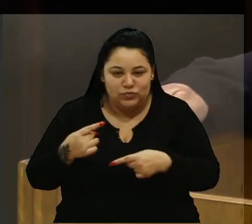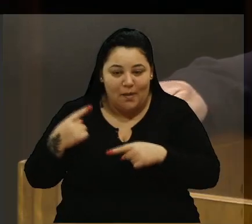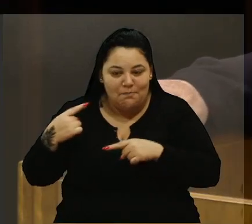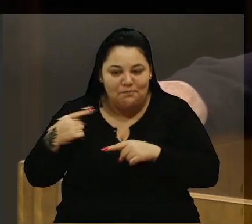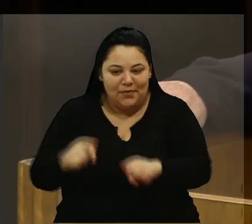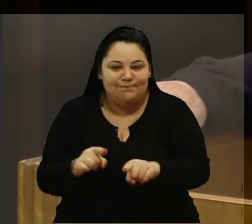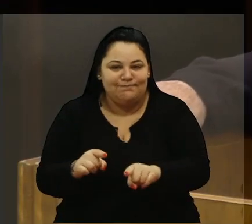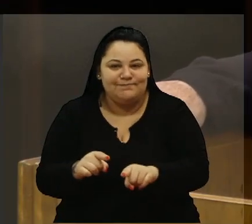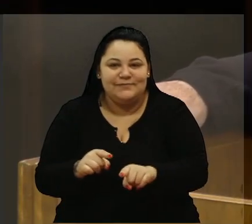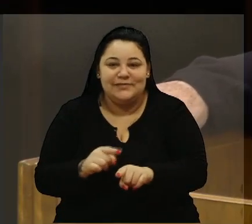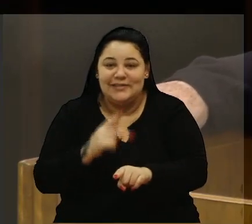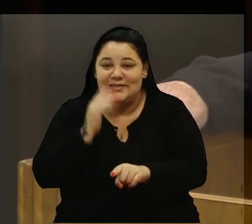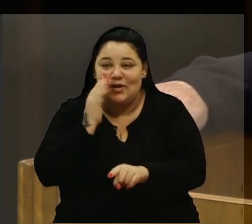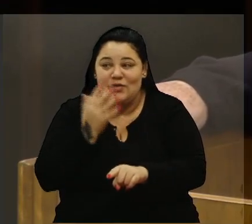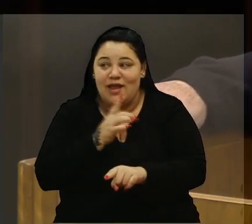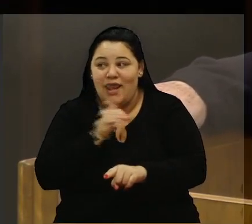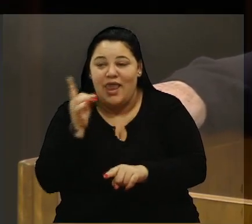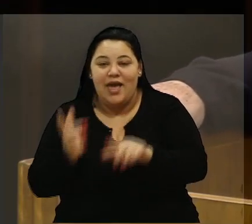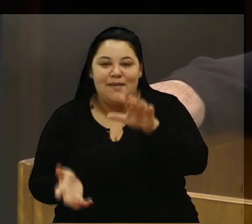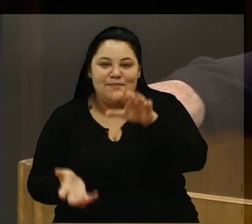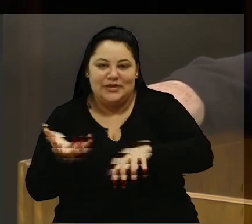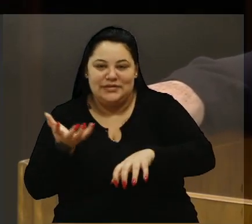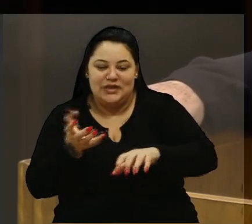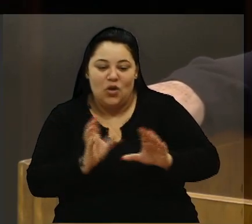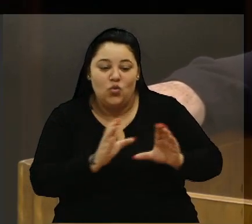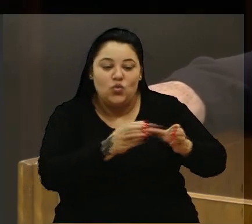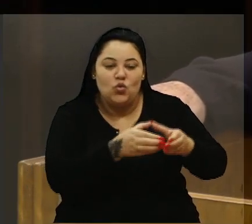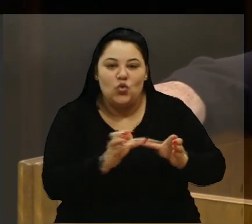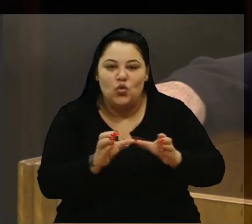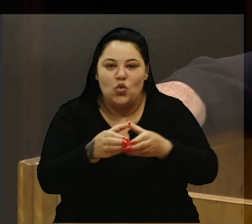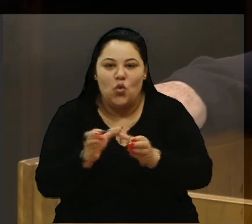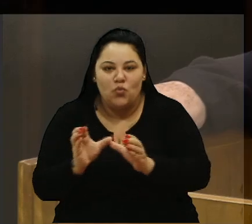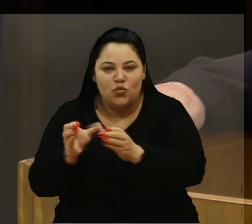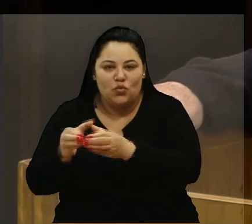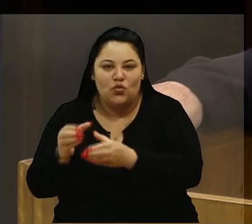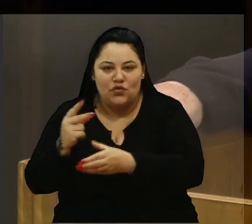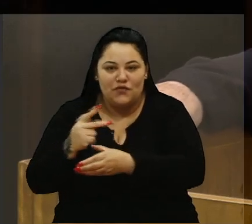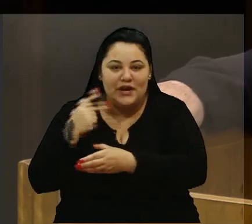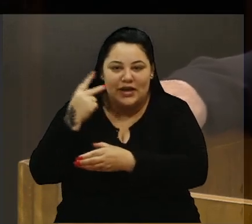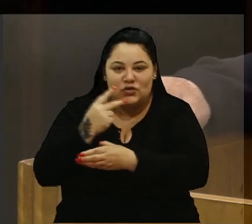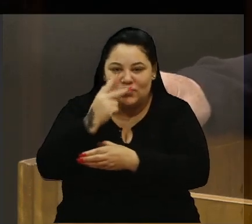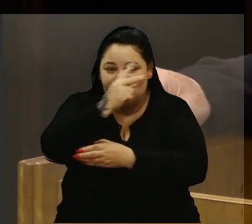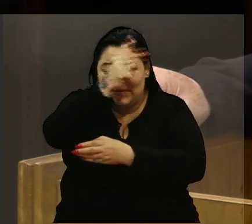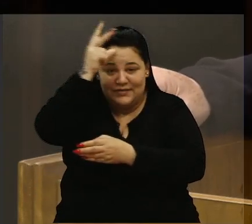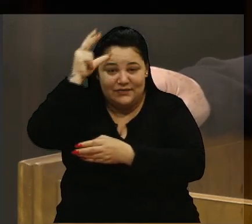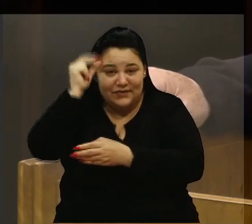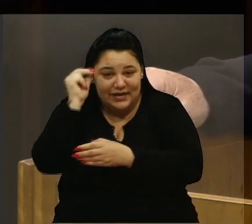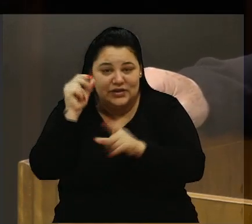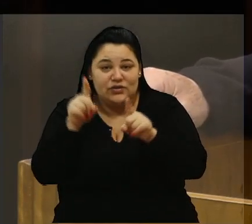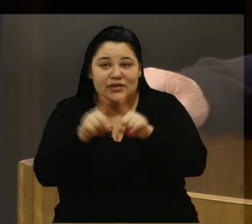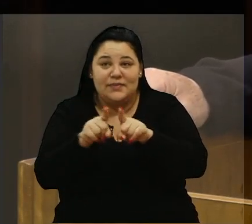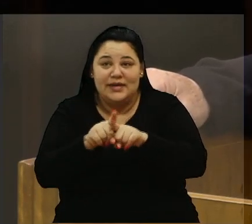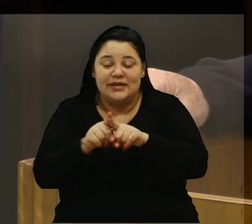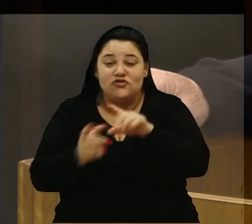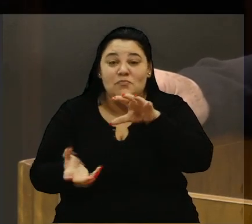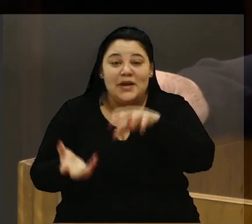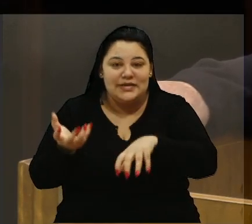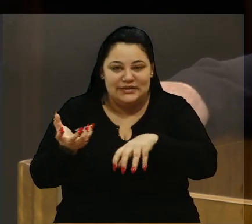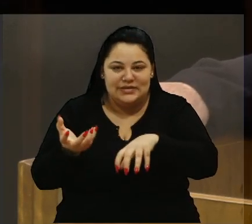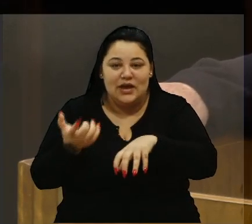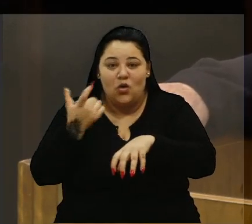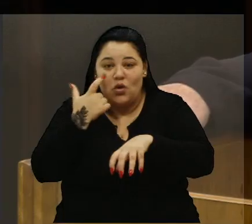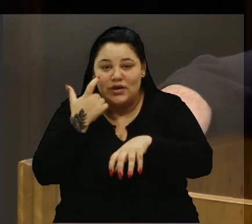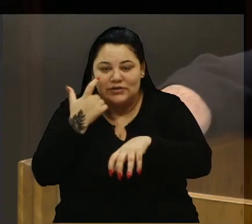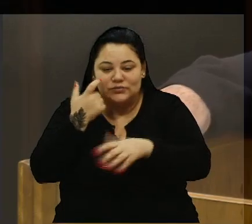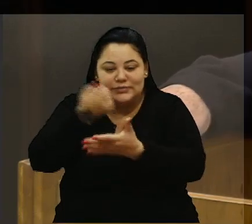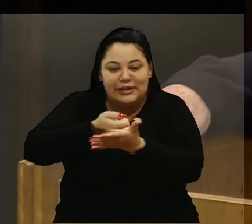em Brasília, as caravanas de vereadores, de prefeitos a Brasília, do ponto de vista de buscar